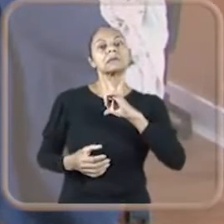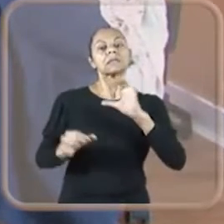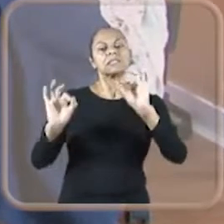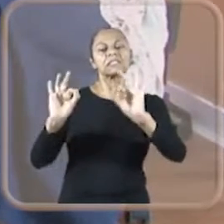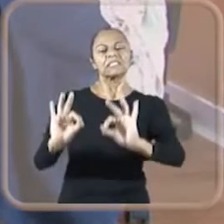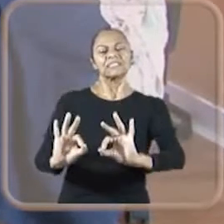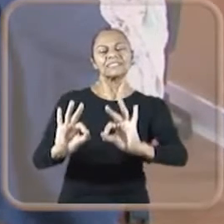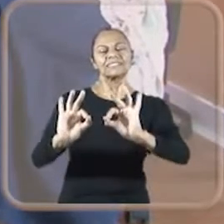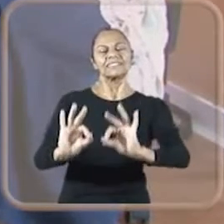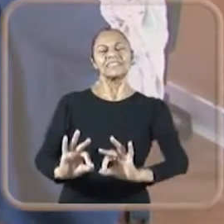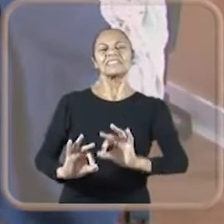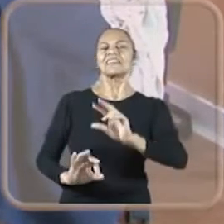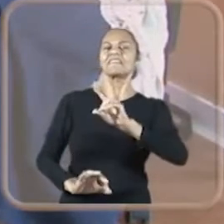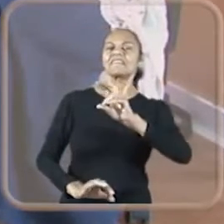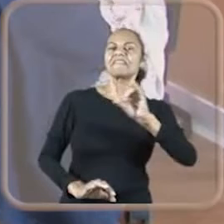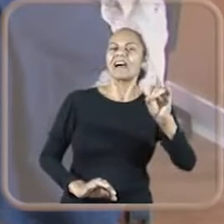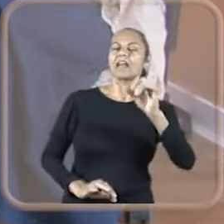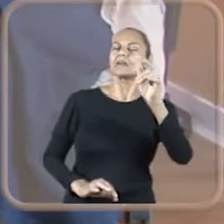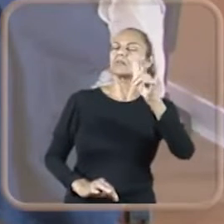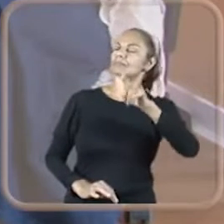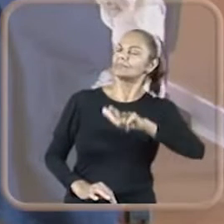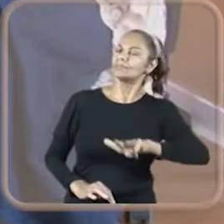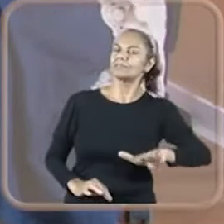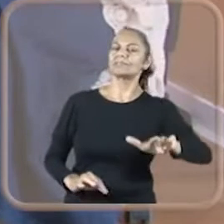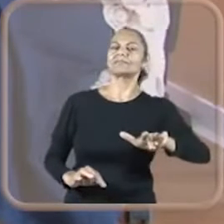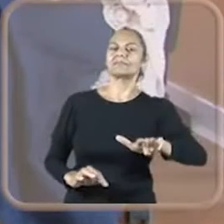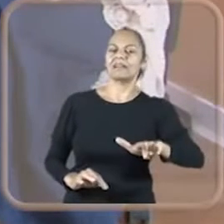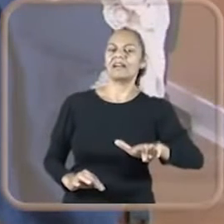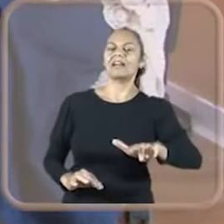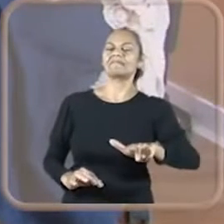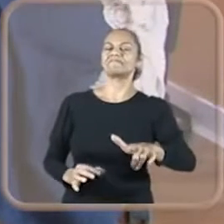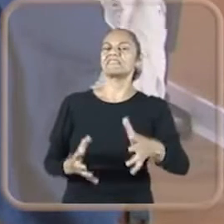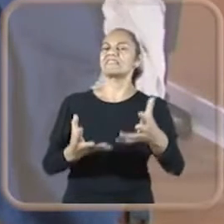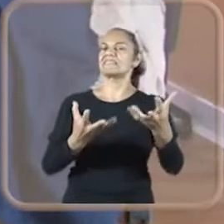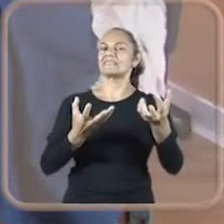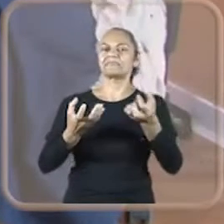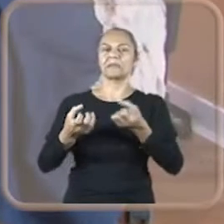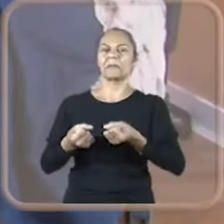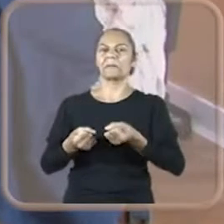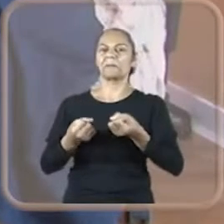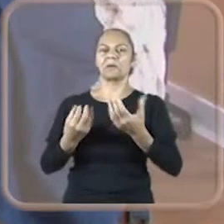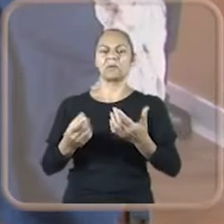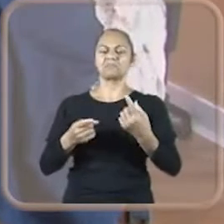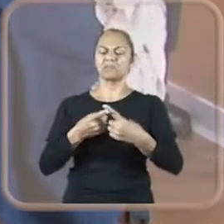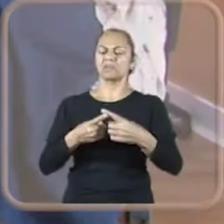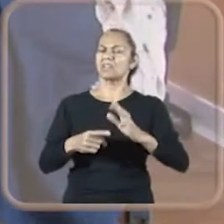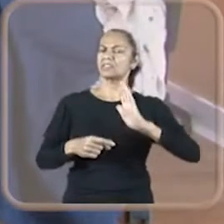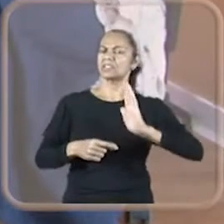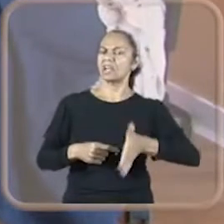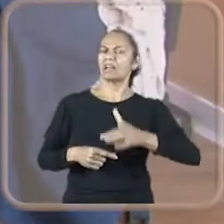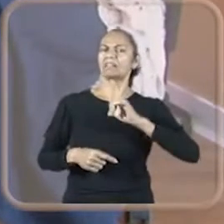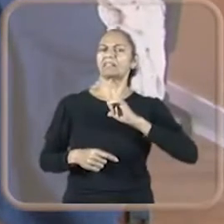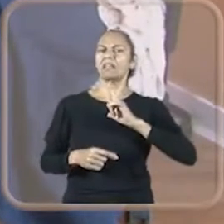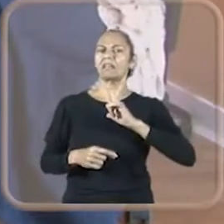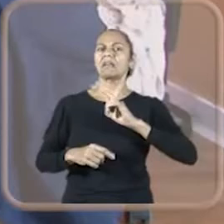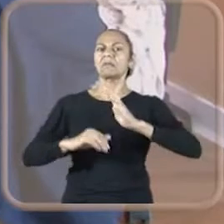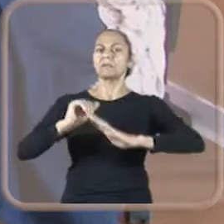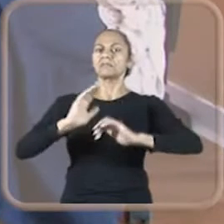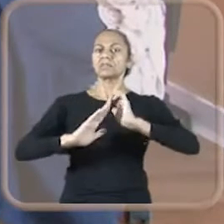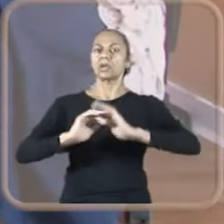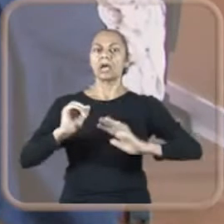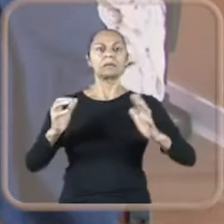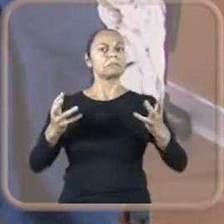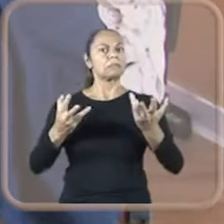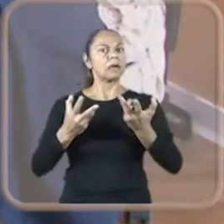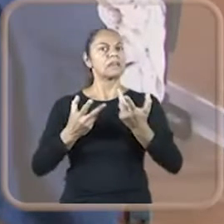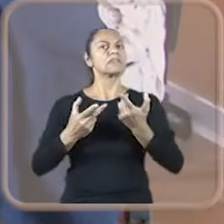aqui. Eu tenho certeza que vai continuar sendo muito bem recebido, porque foi muito bem recebido. Nós já temos magníficos profissionais